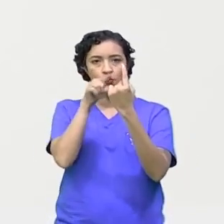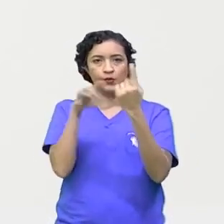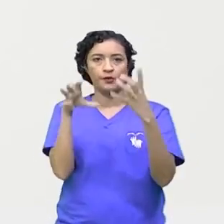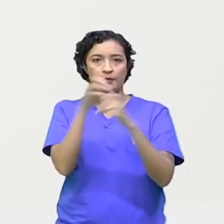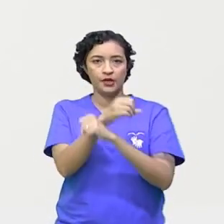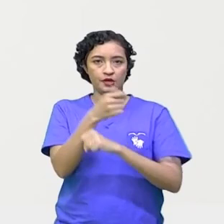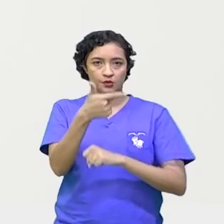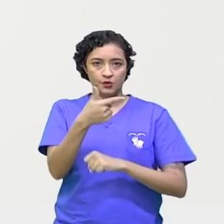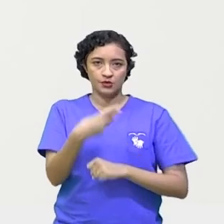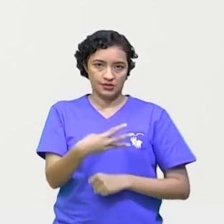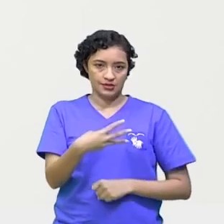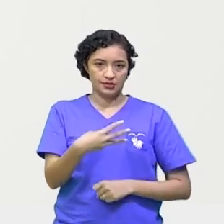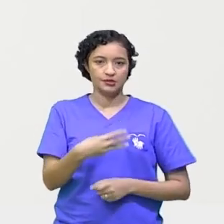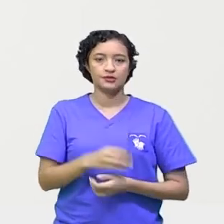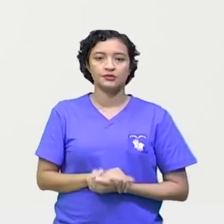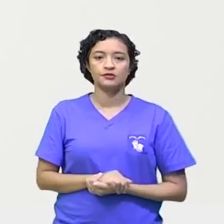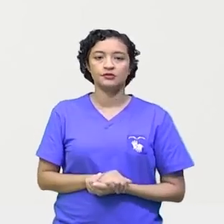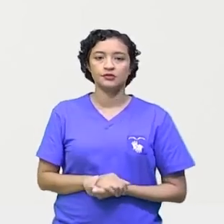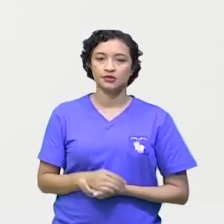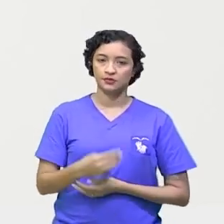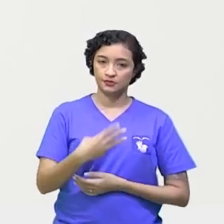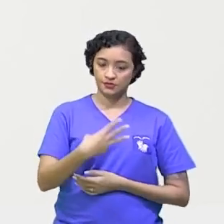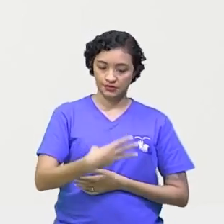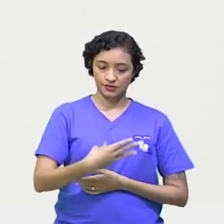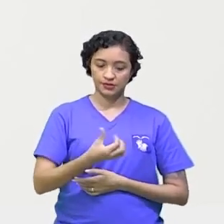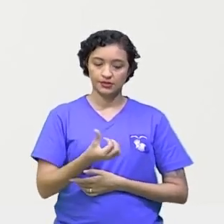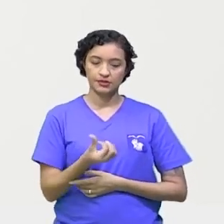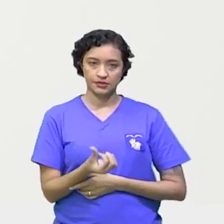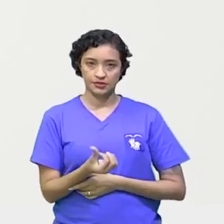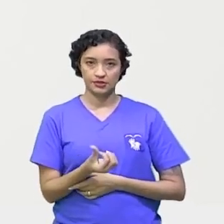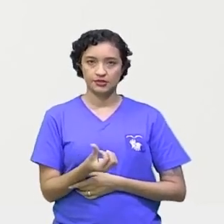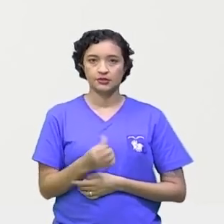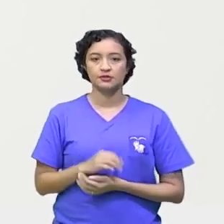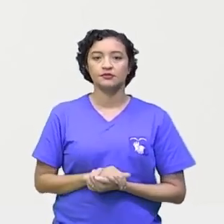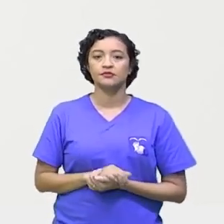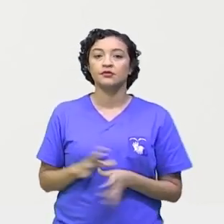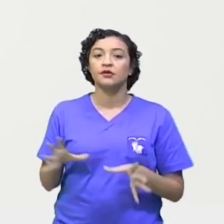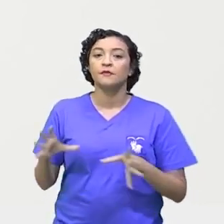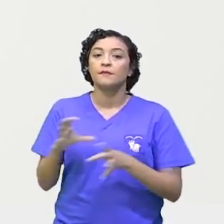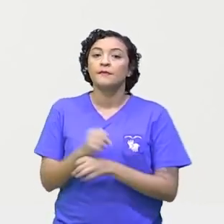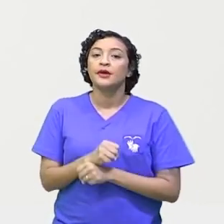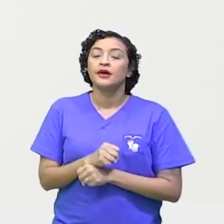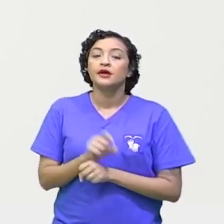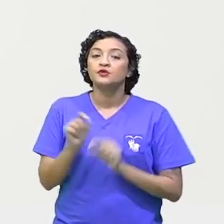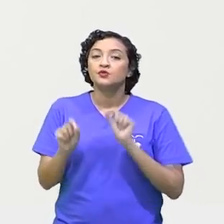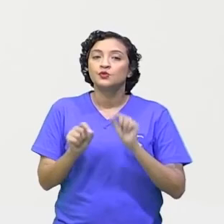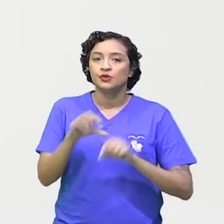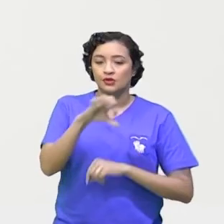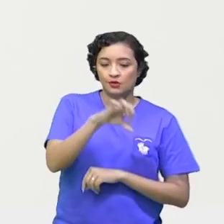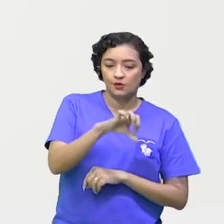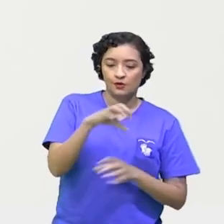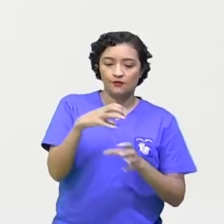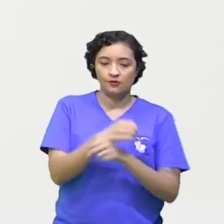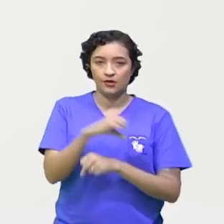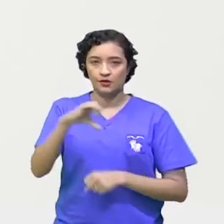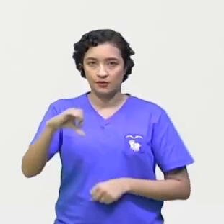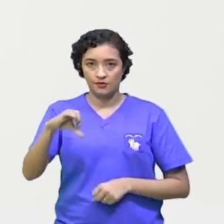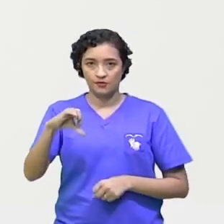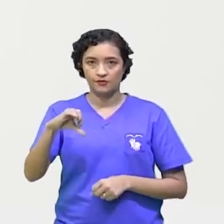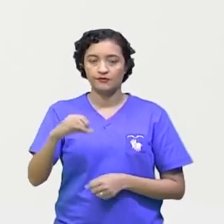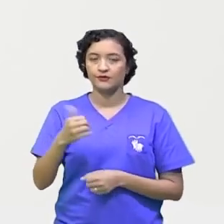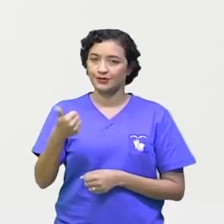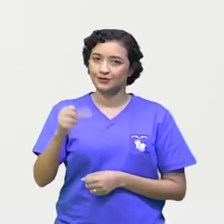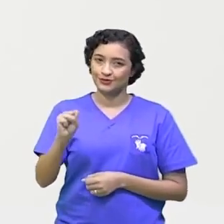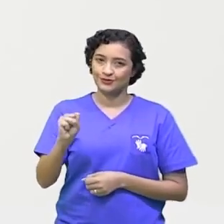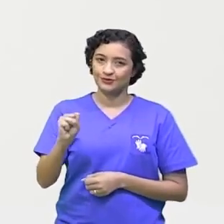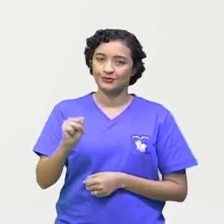2, 3. Então, aqui nós temos 36. Somado com... Quanto é 9 mais 9? Bom, 9 mais 9